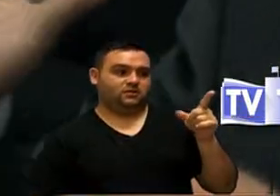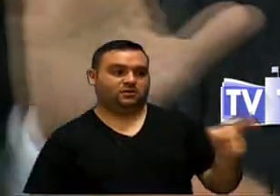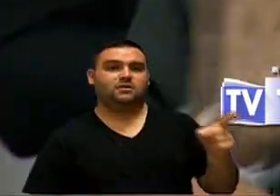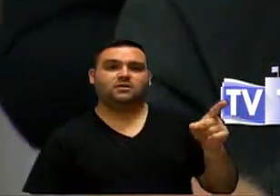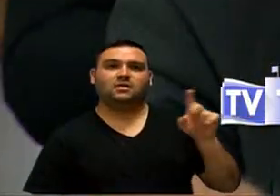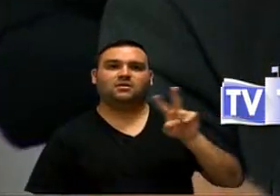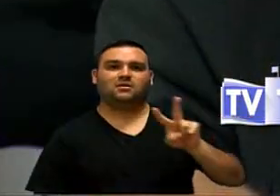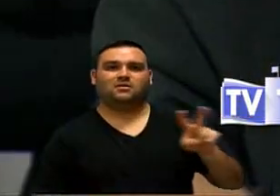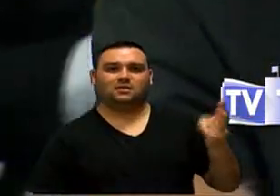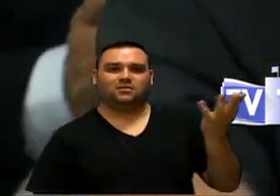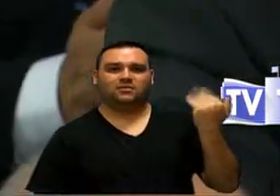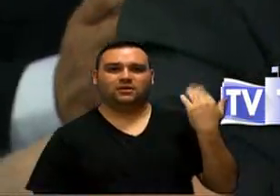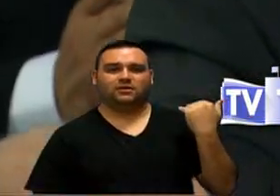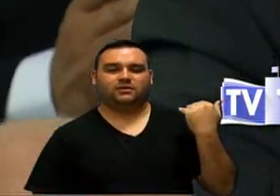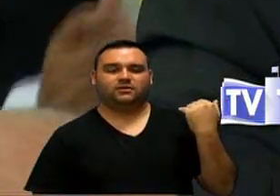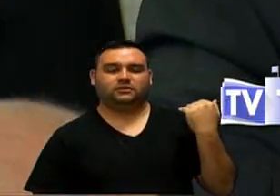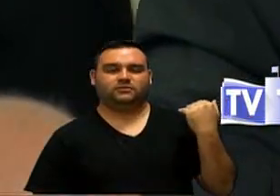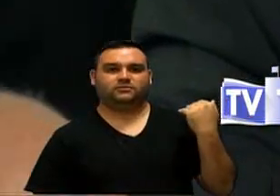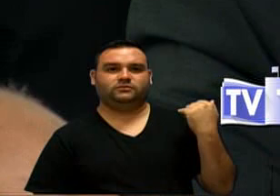tenha saído candidato...